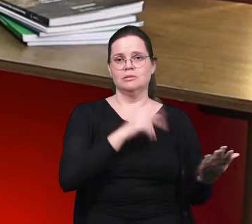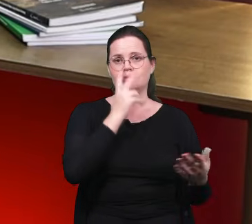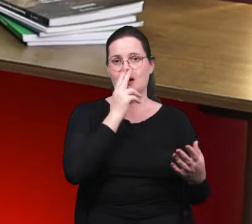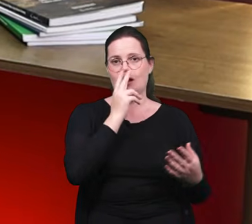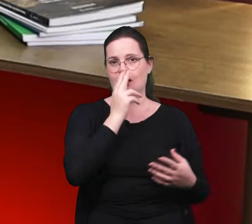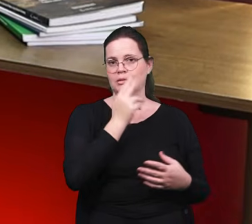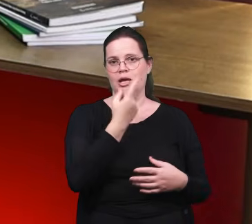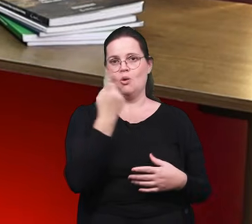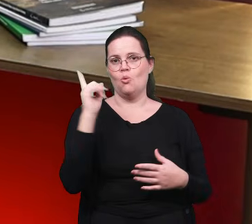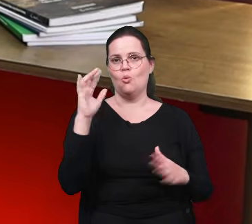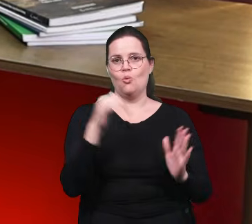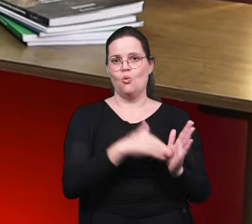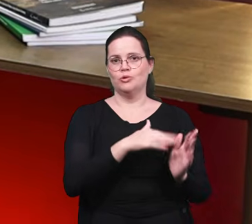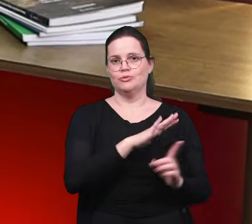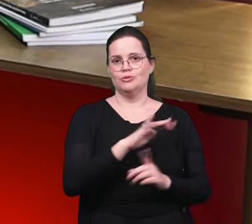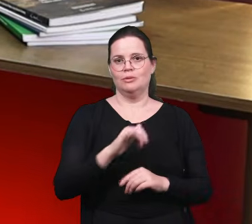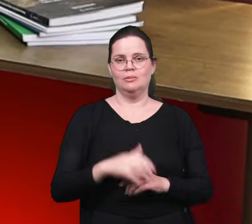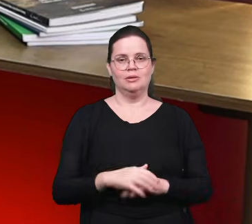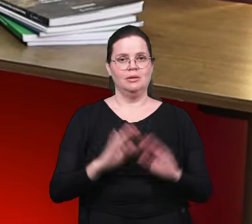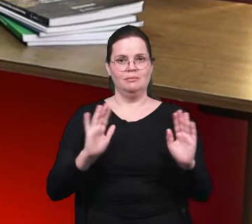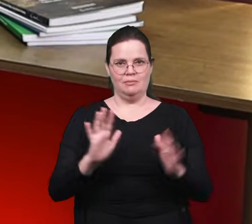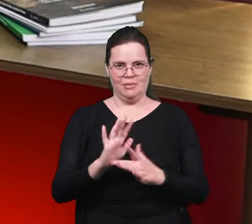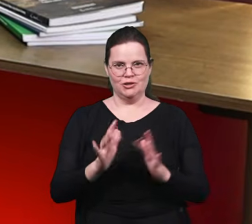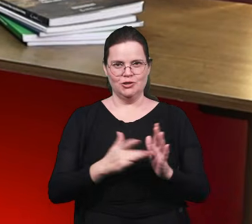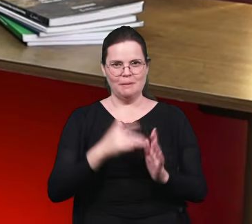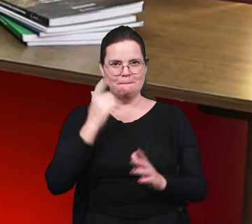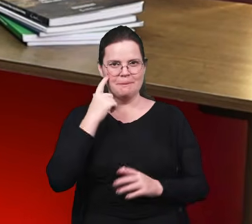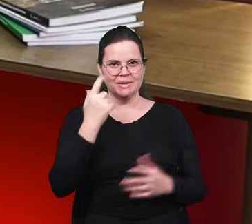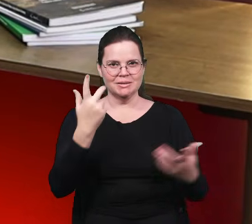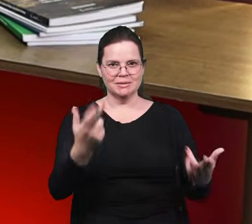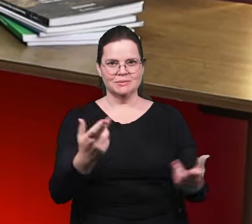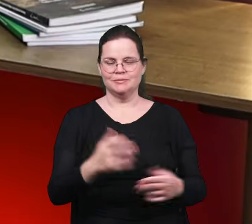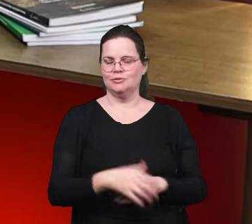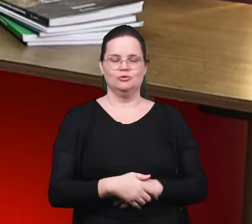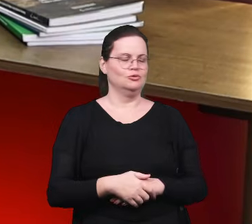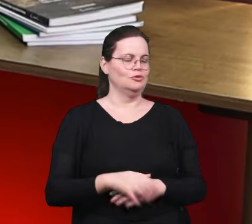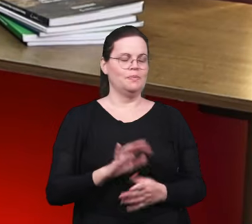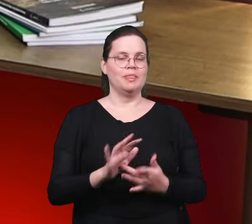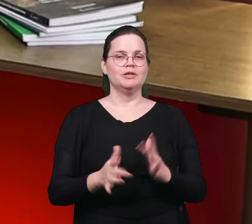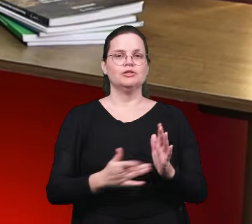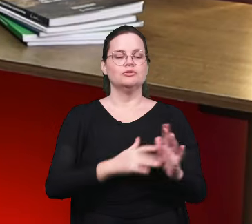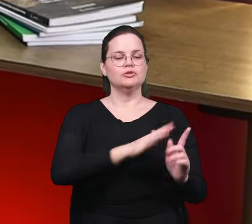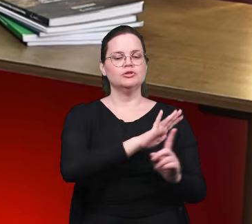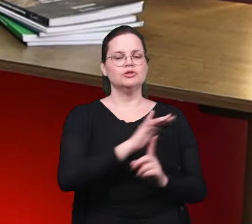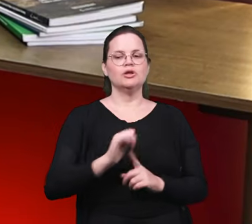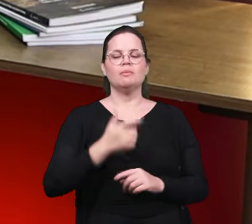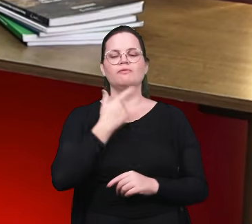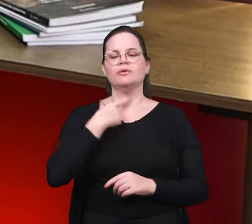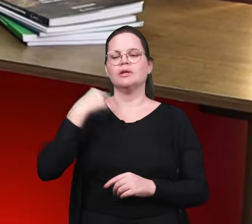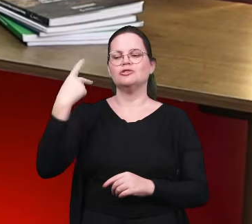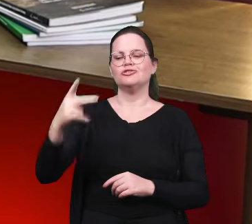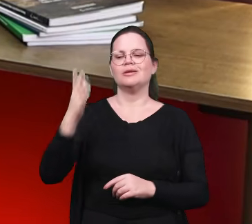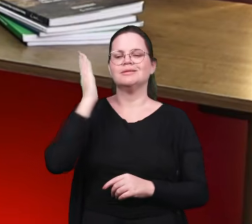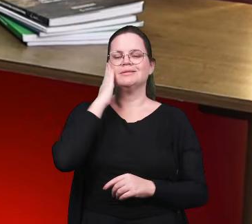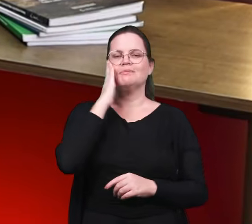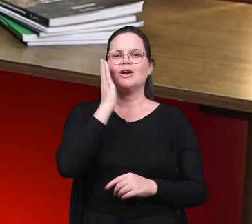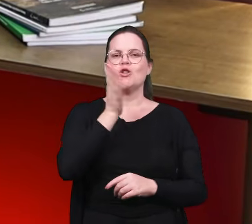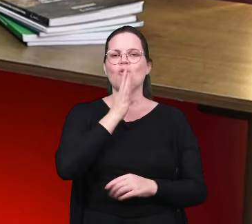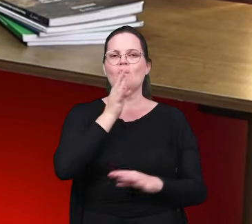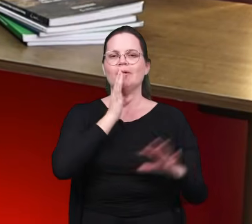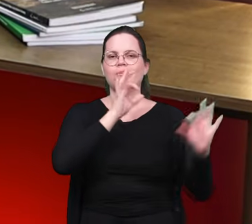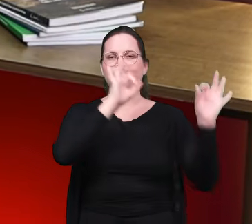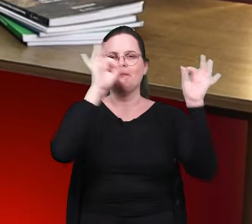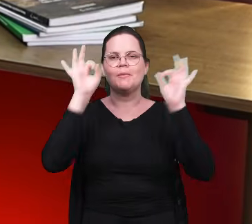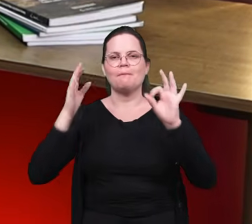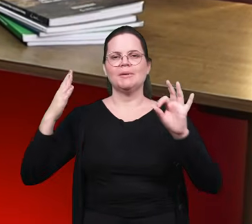chamado. Mas Jesus, ele não vê dessa maneira. Ele chama o homem segundo a sua onisciência,